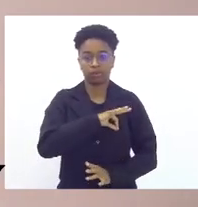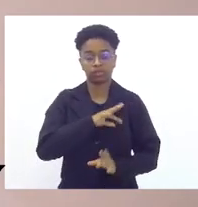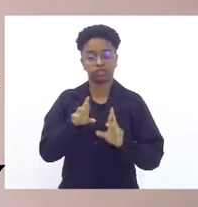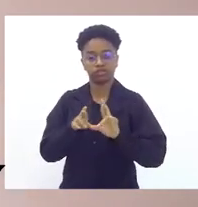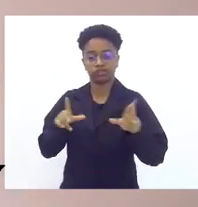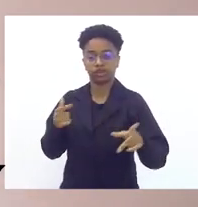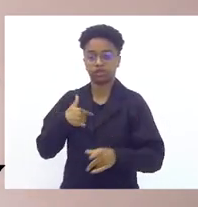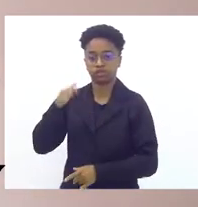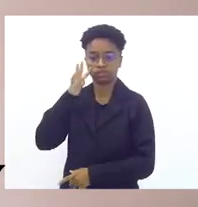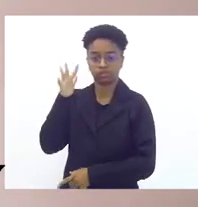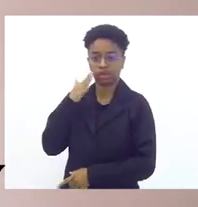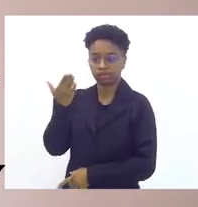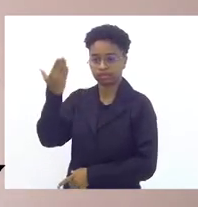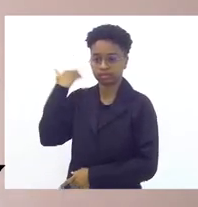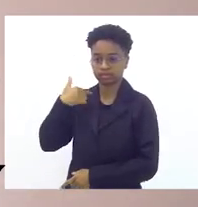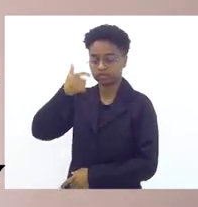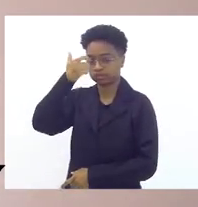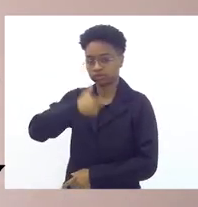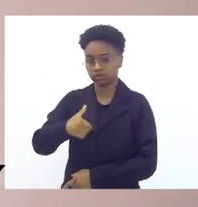criança